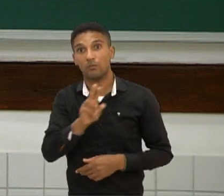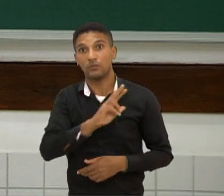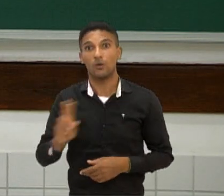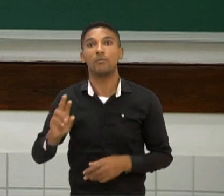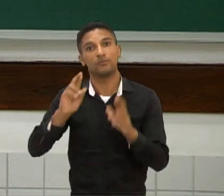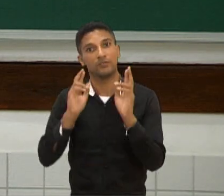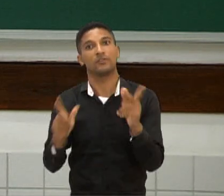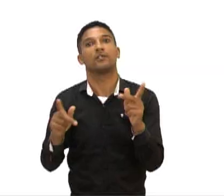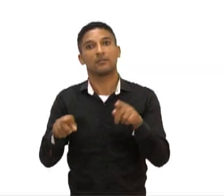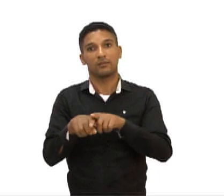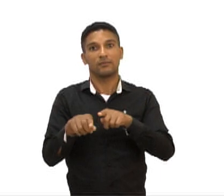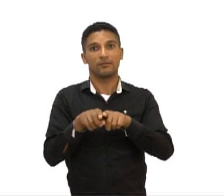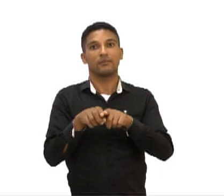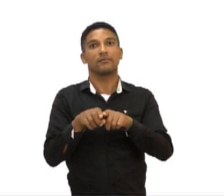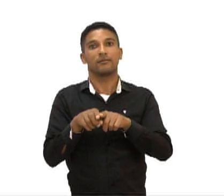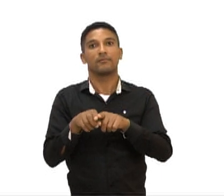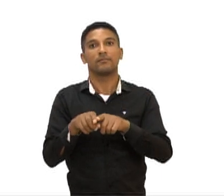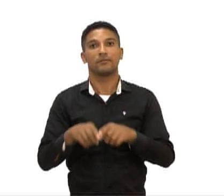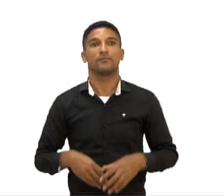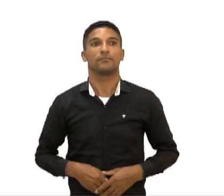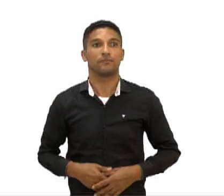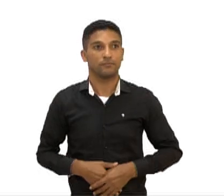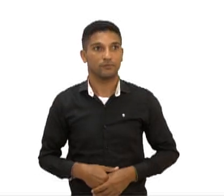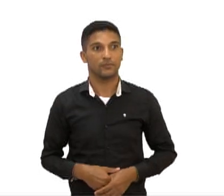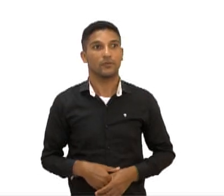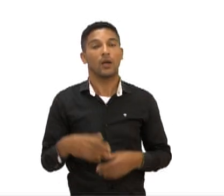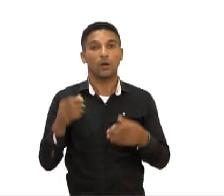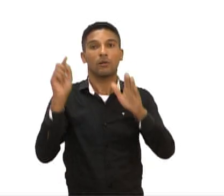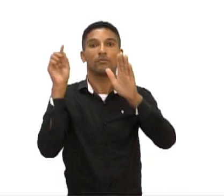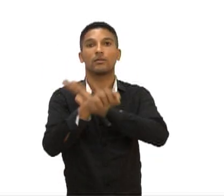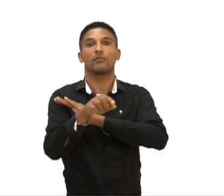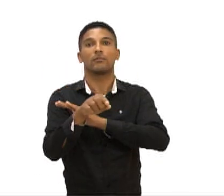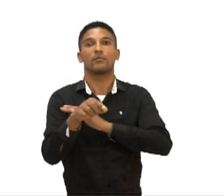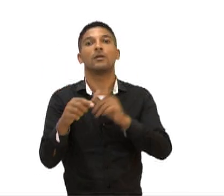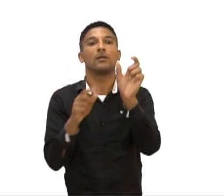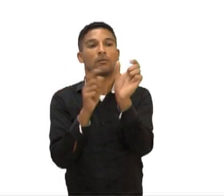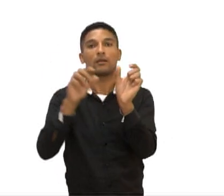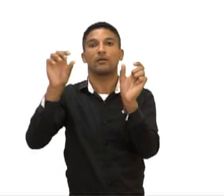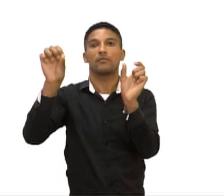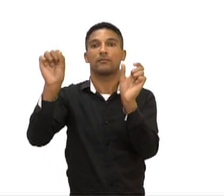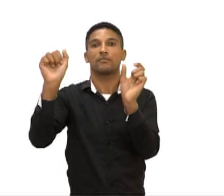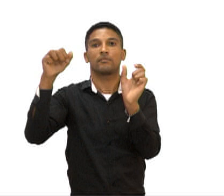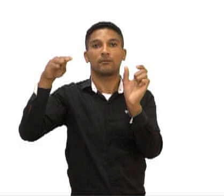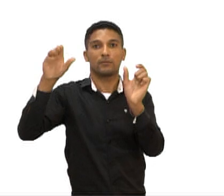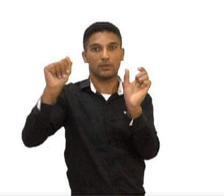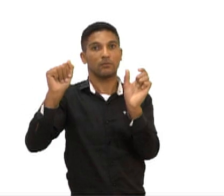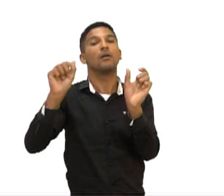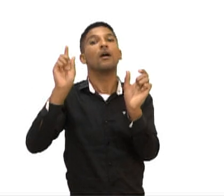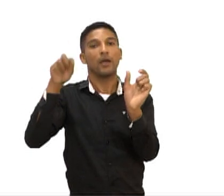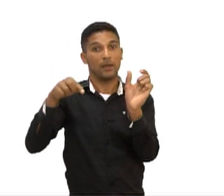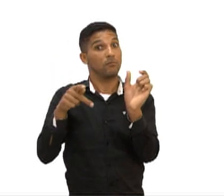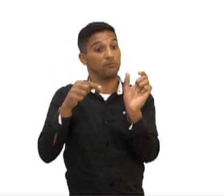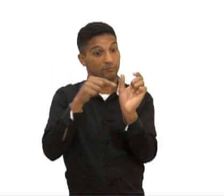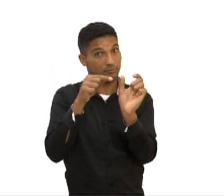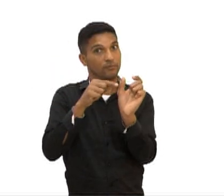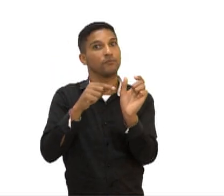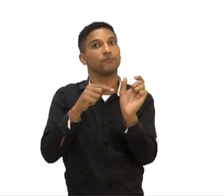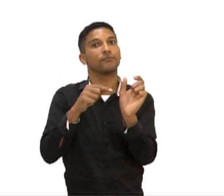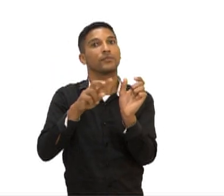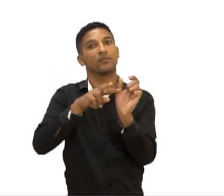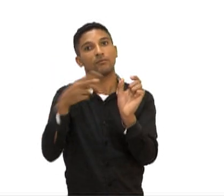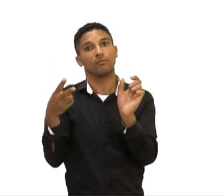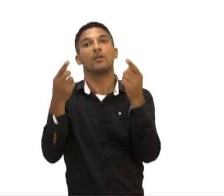Agora, um quiz para vocês. A palavra samba designa tanto a música quanto a dança.